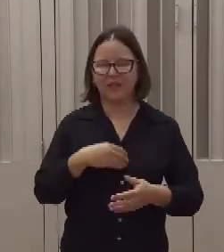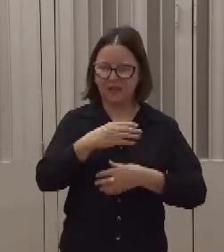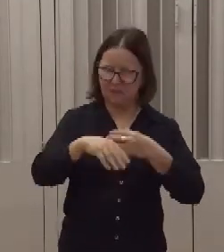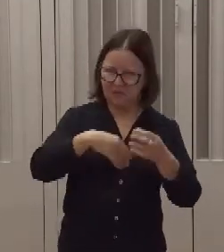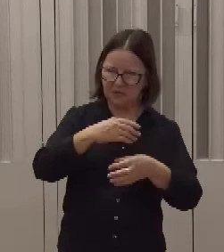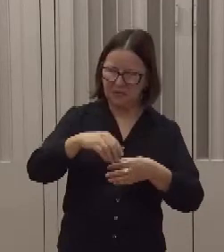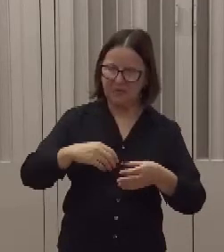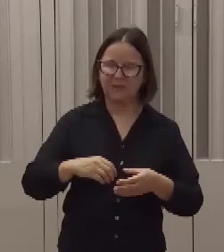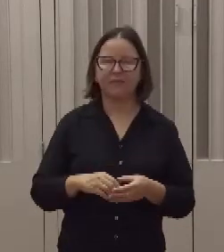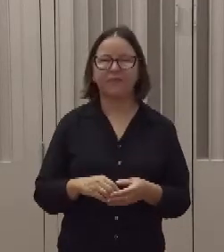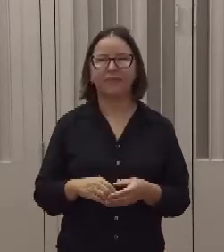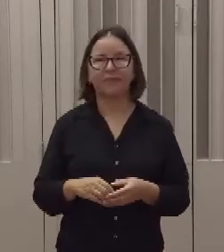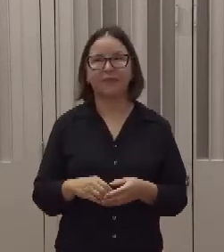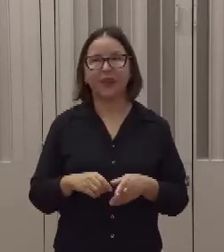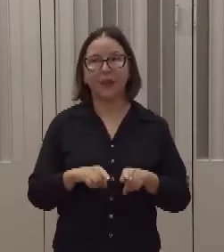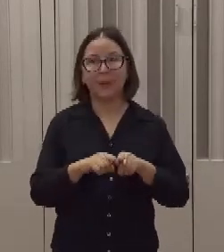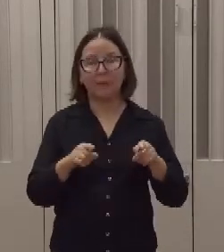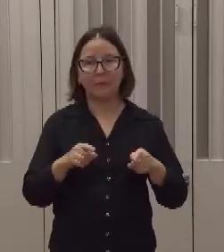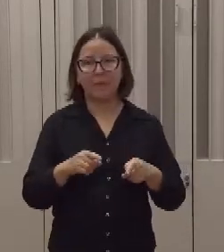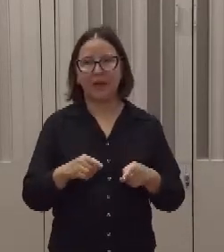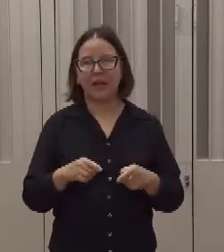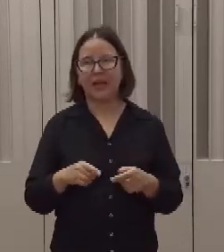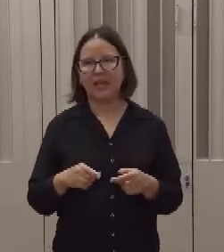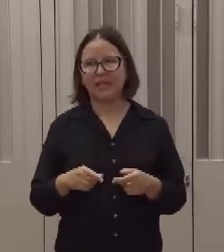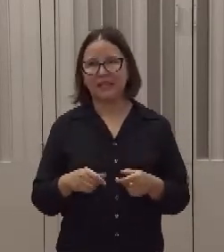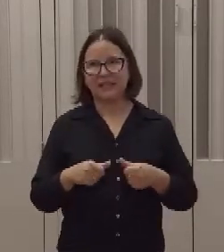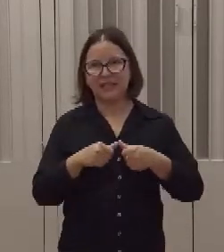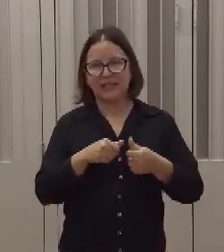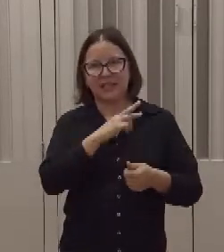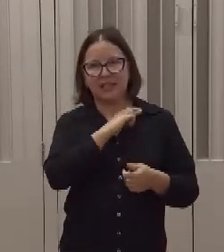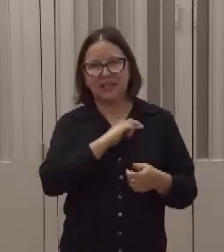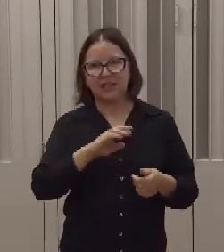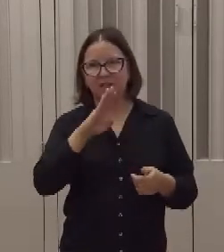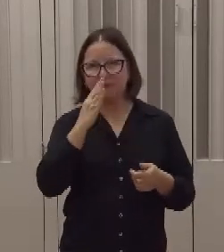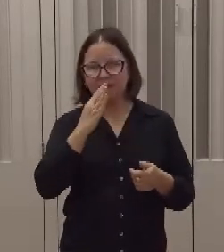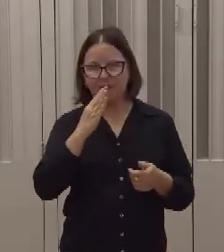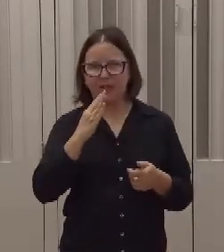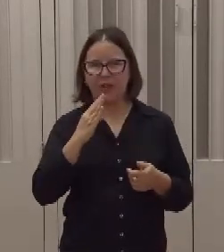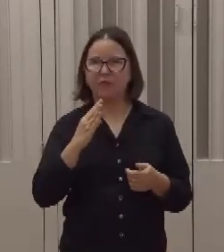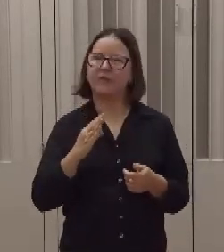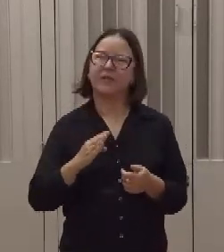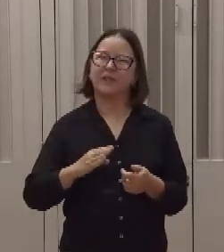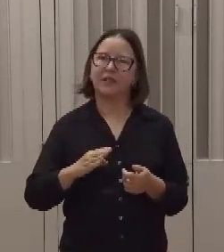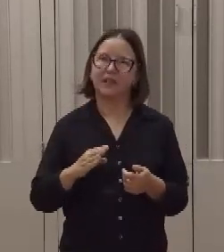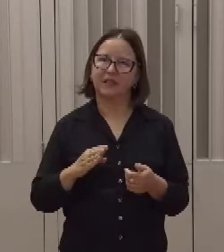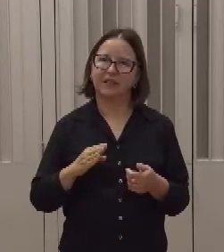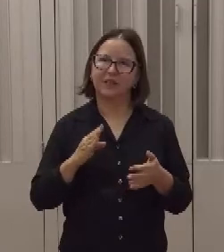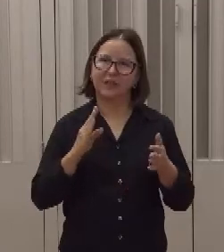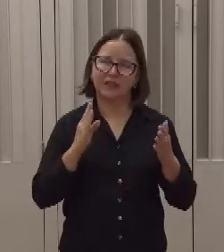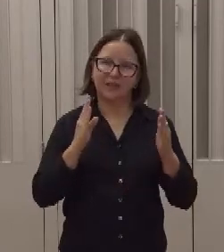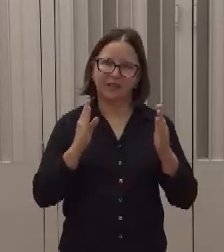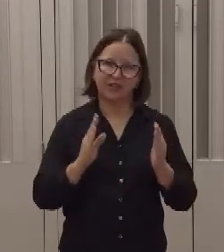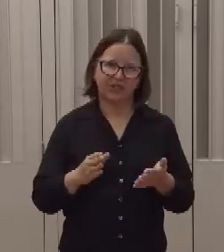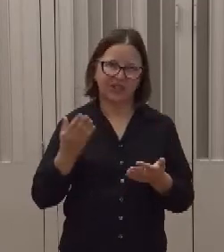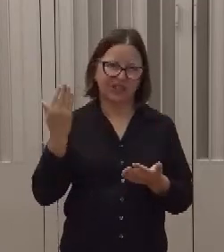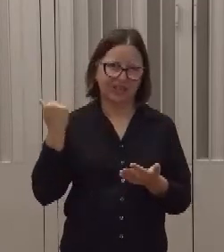o gnosticismo está impregnado no homem desde a queda. E ainda hoje aparece na igreja por